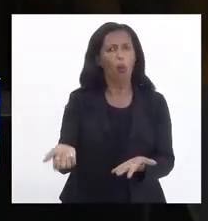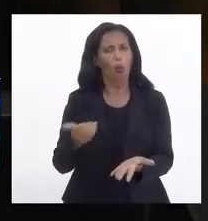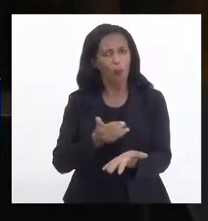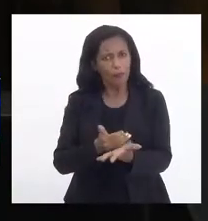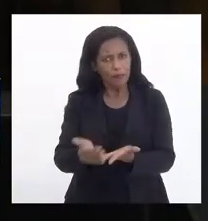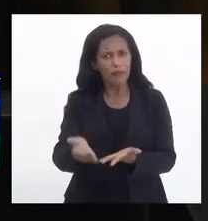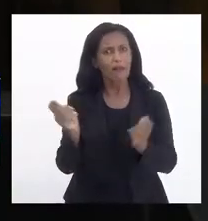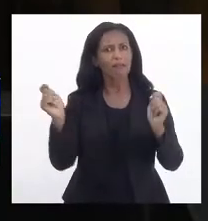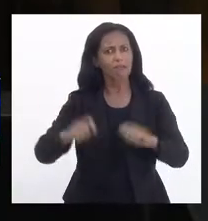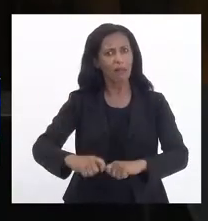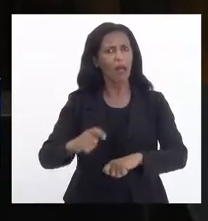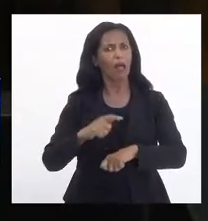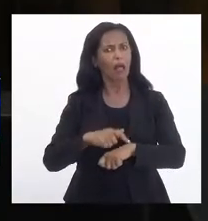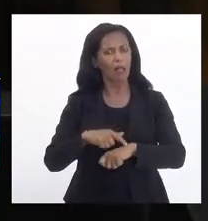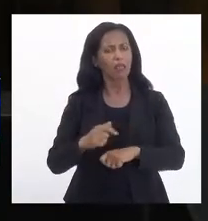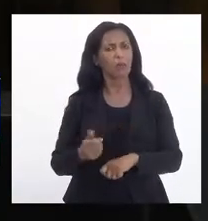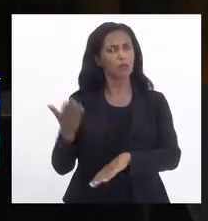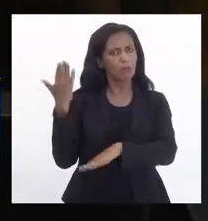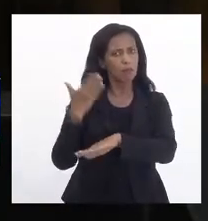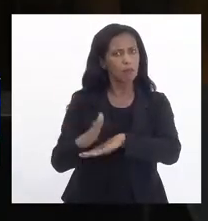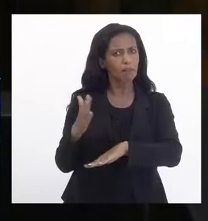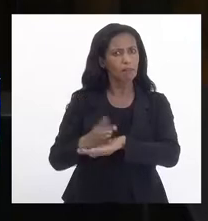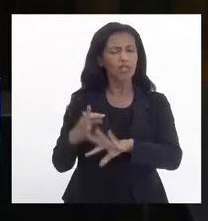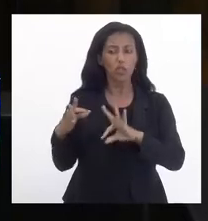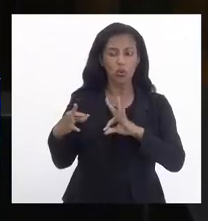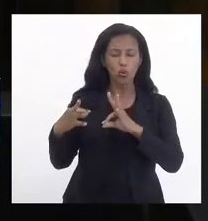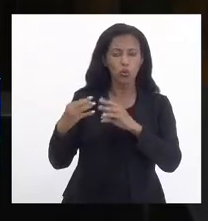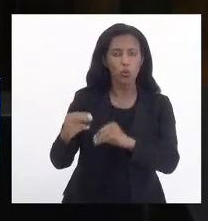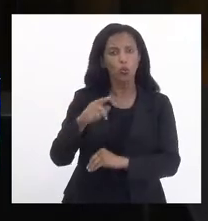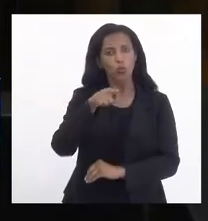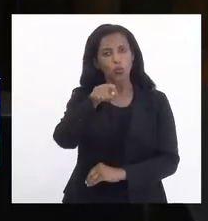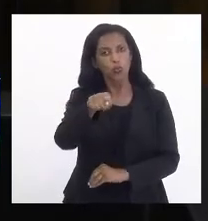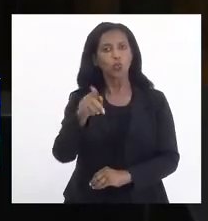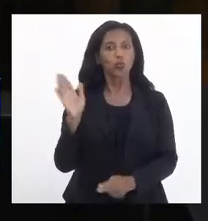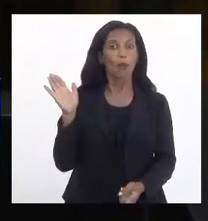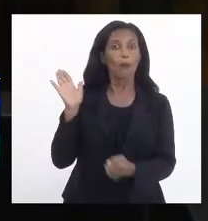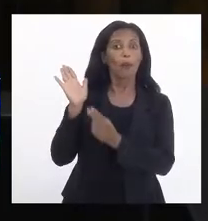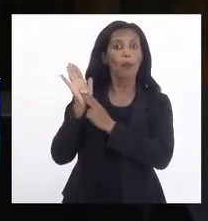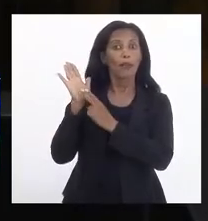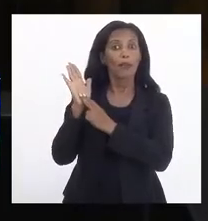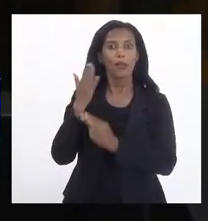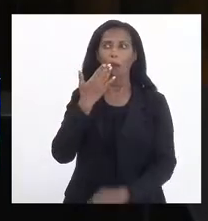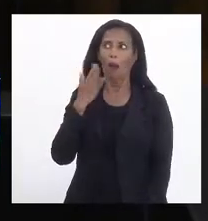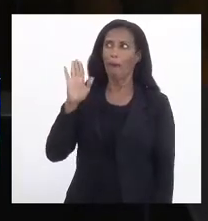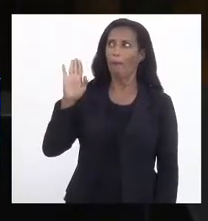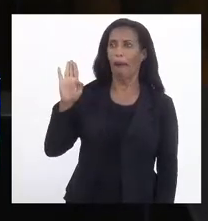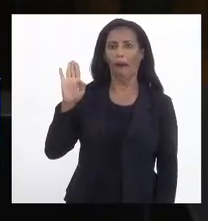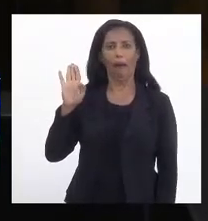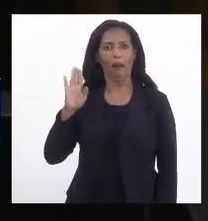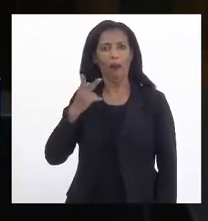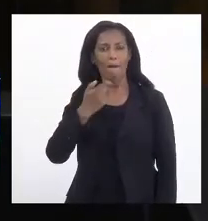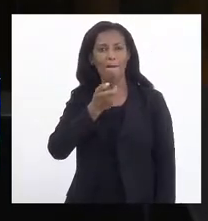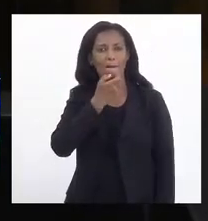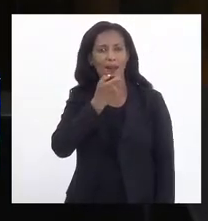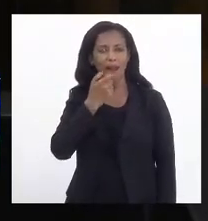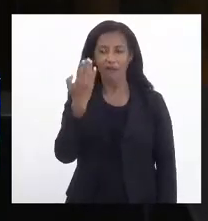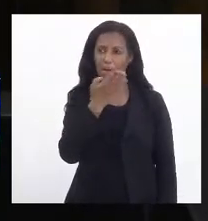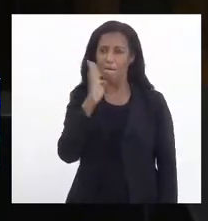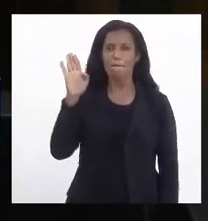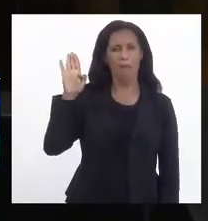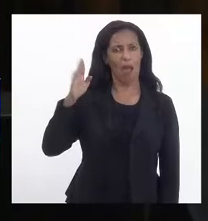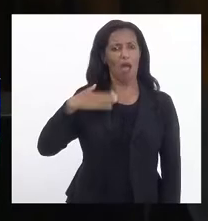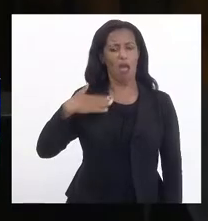iniciar a colocar em prática tudo o que o senhor prometeu, tudo o que o senhor deu a sua palavra